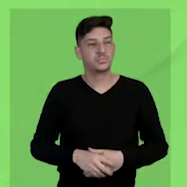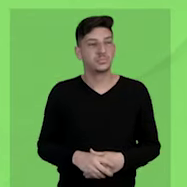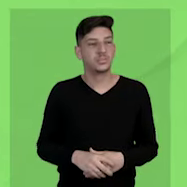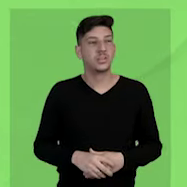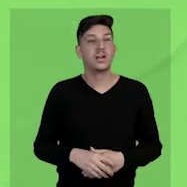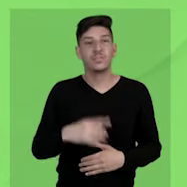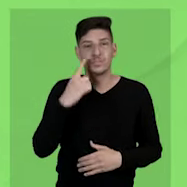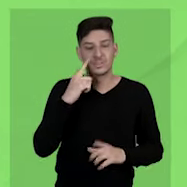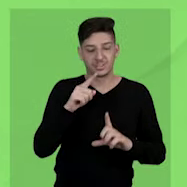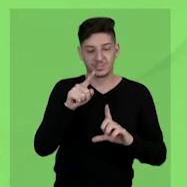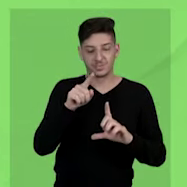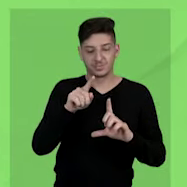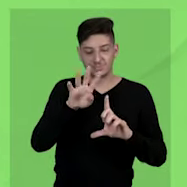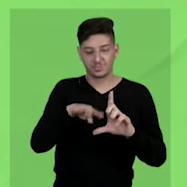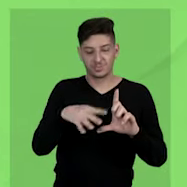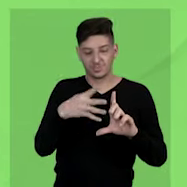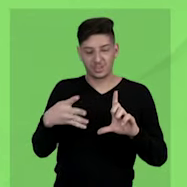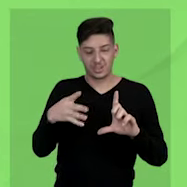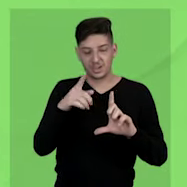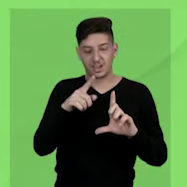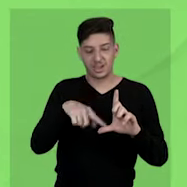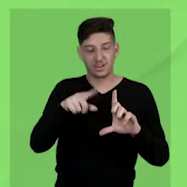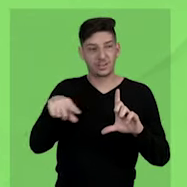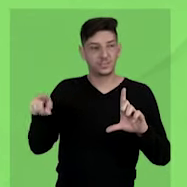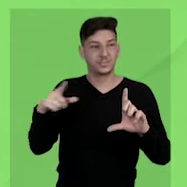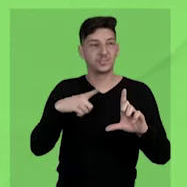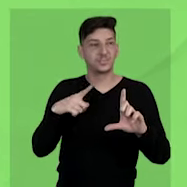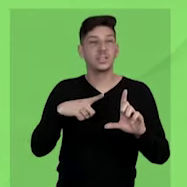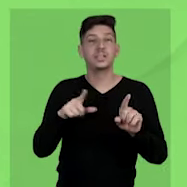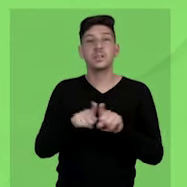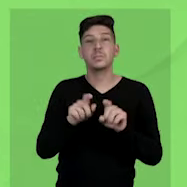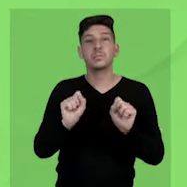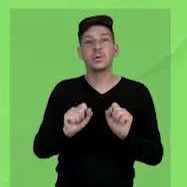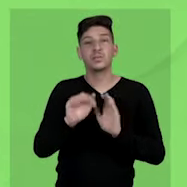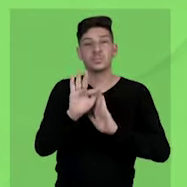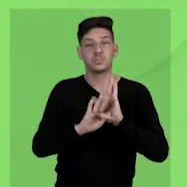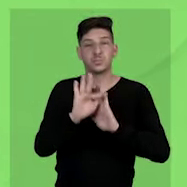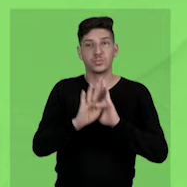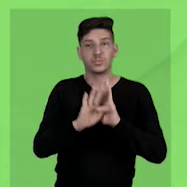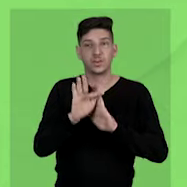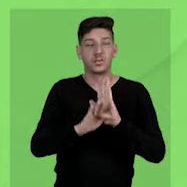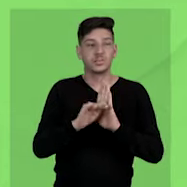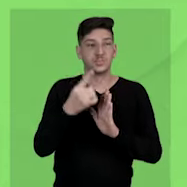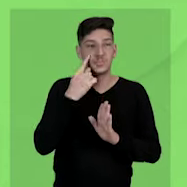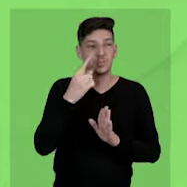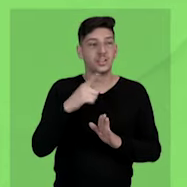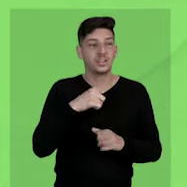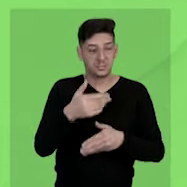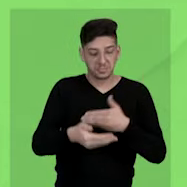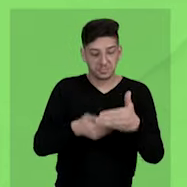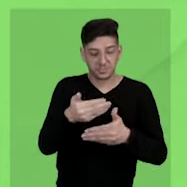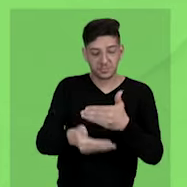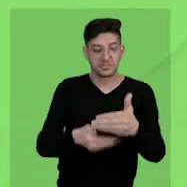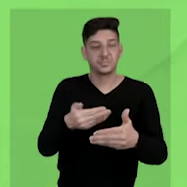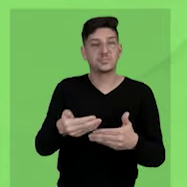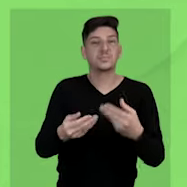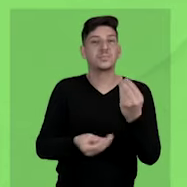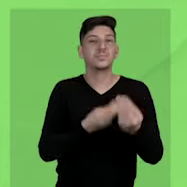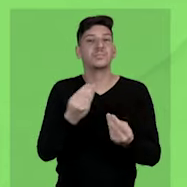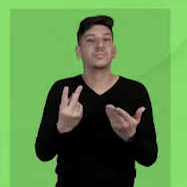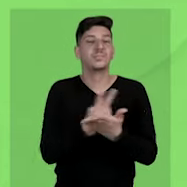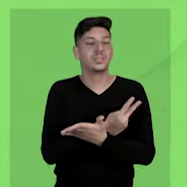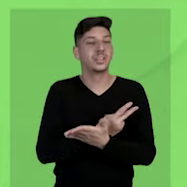representado graficamente, pode ser representado até por fórmulas, né? E aí, olha só, tem todo o processo desse ciclo